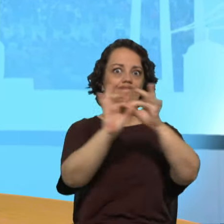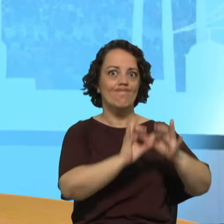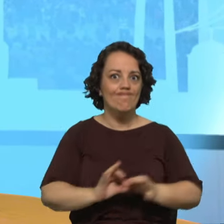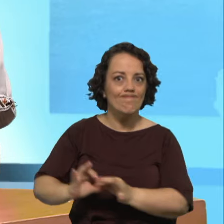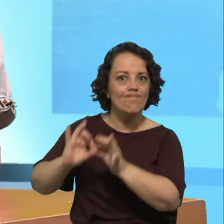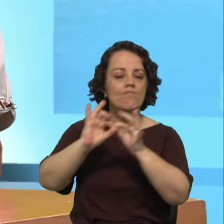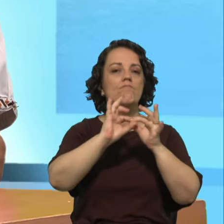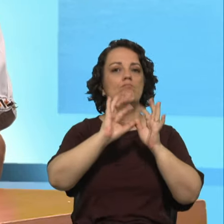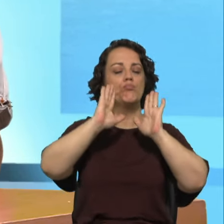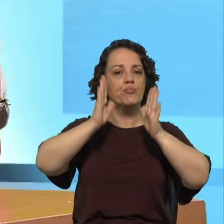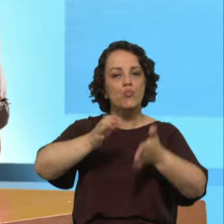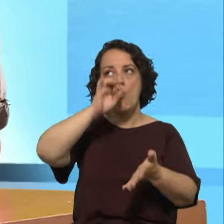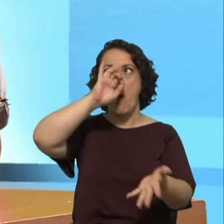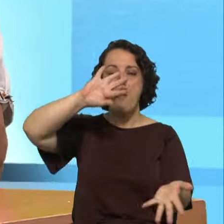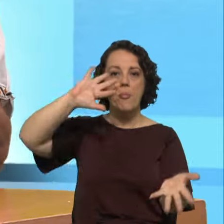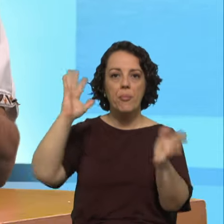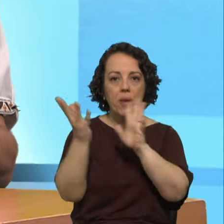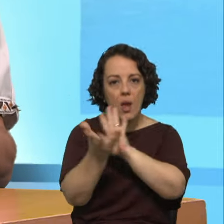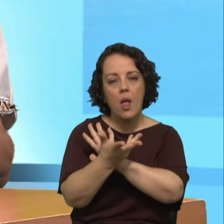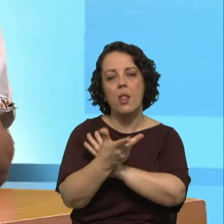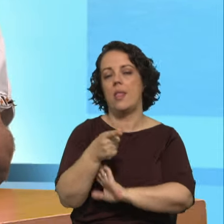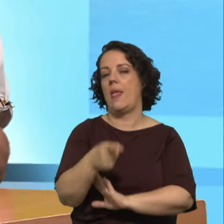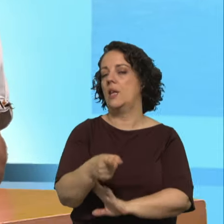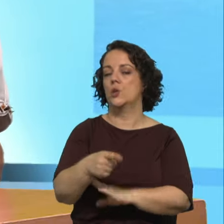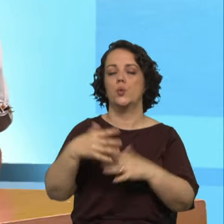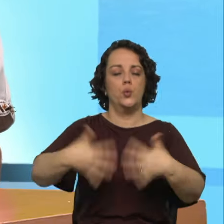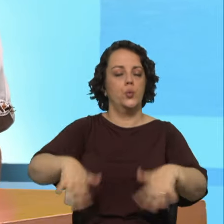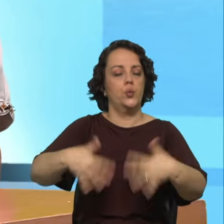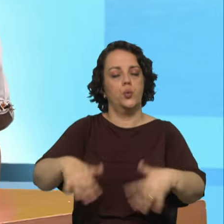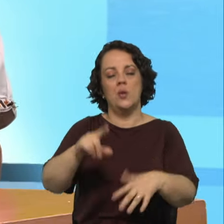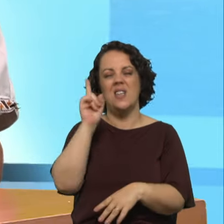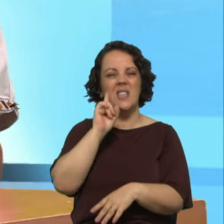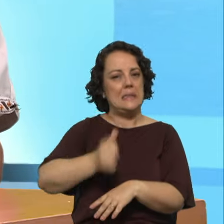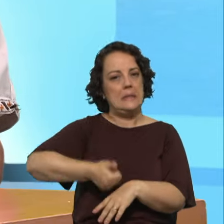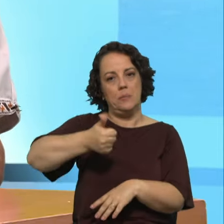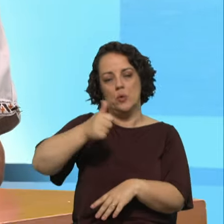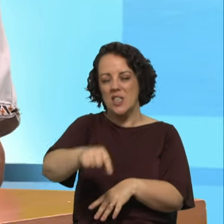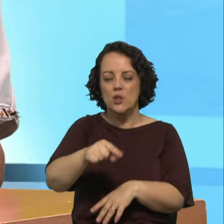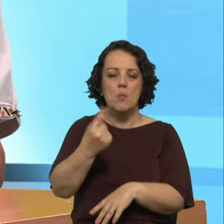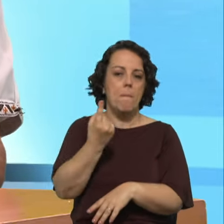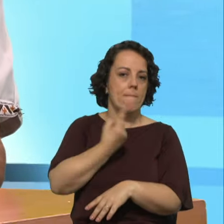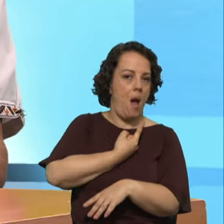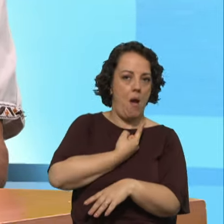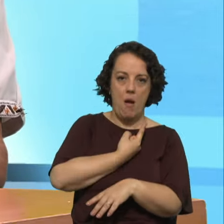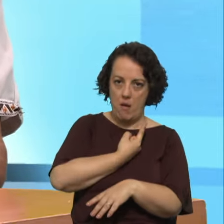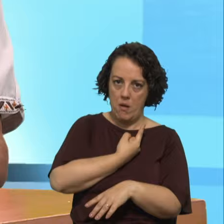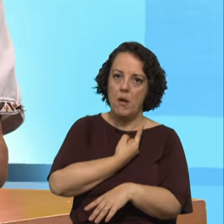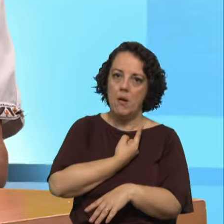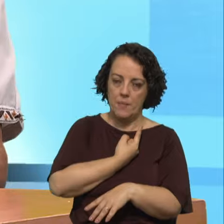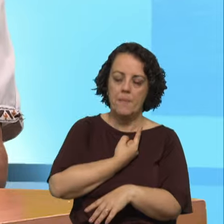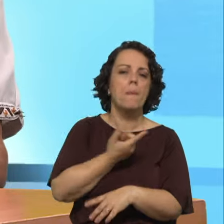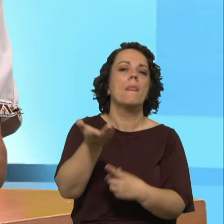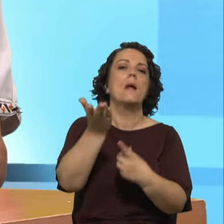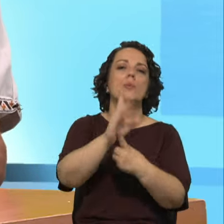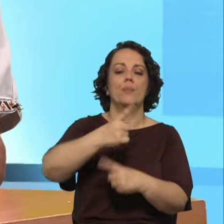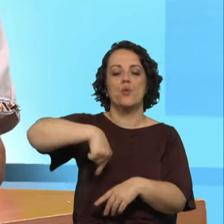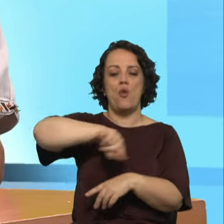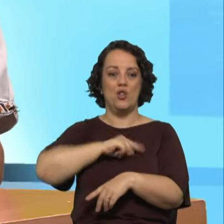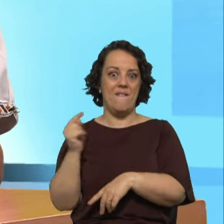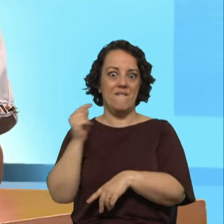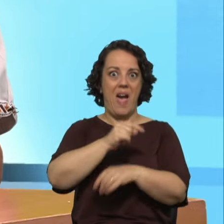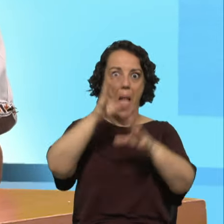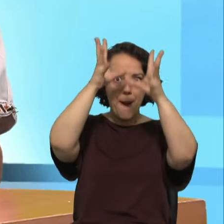integral são questões fundamentais e e nós temos que as viver quando a gente vai por exemplo à Amazónia sente